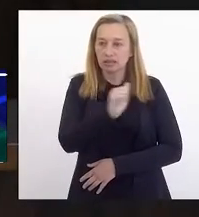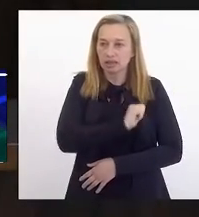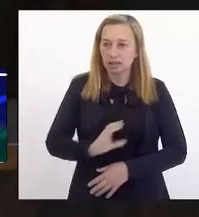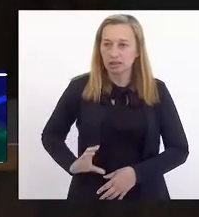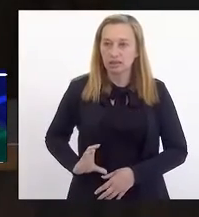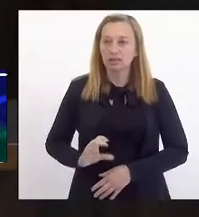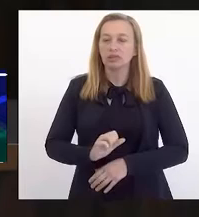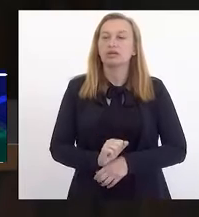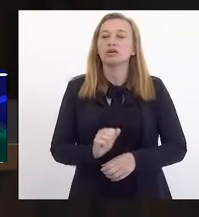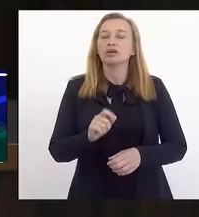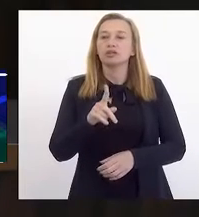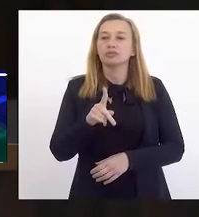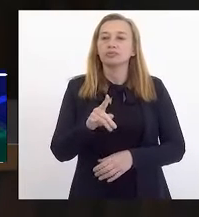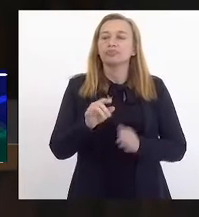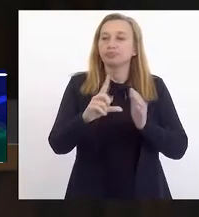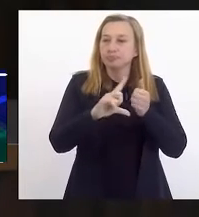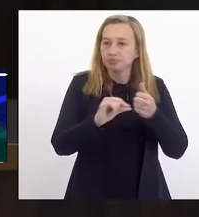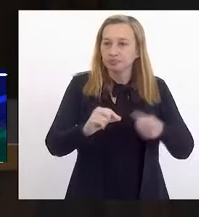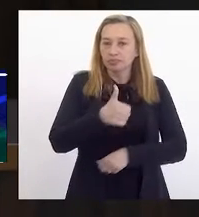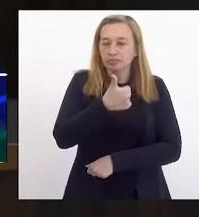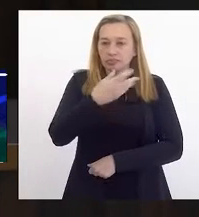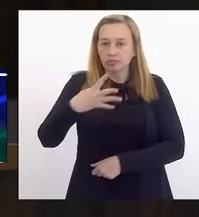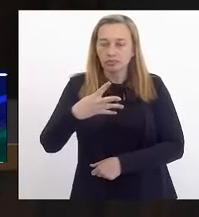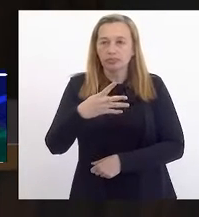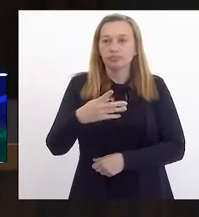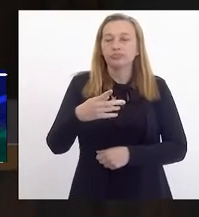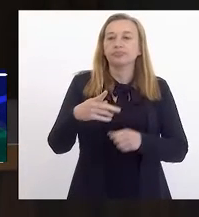acrescenta dispositivo ao artigo 14 da Lei